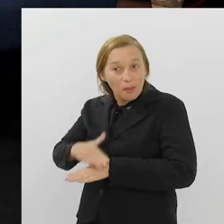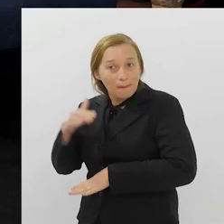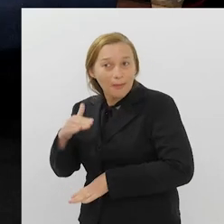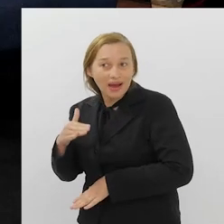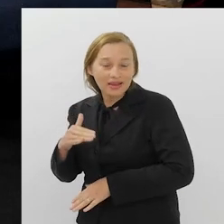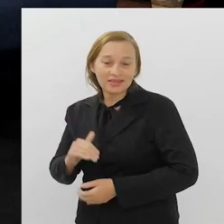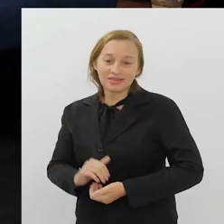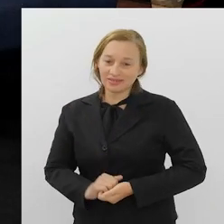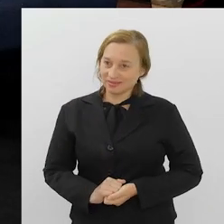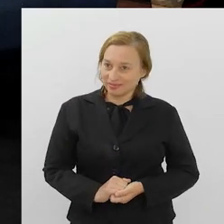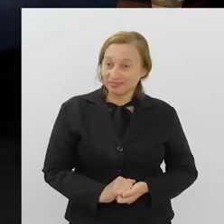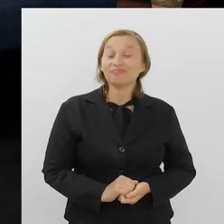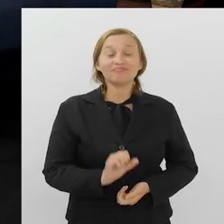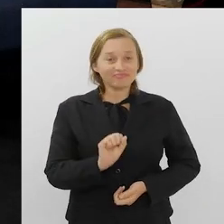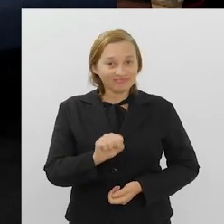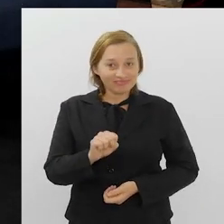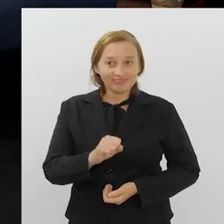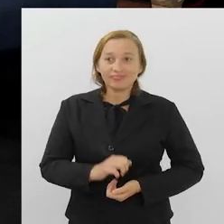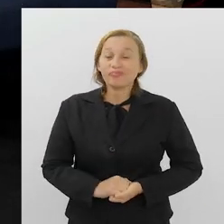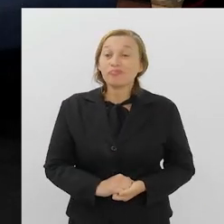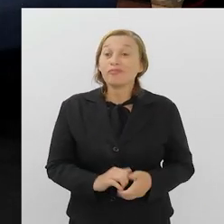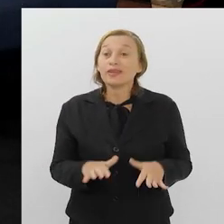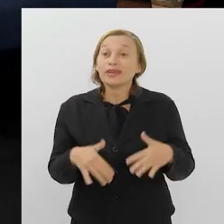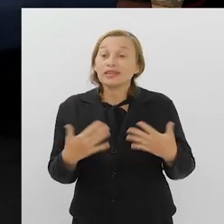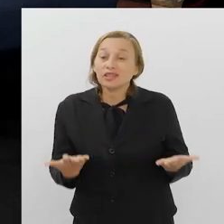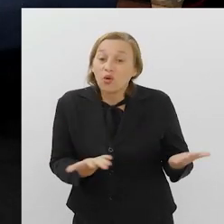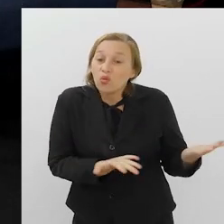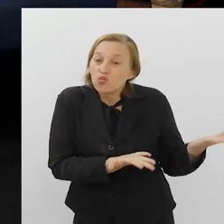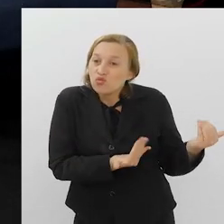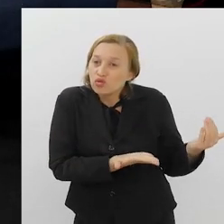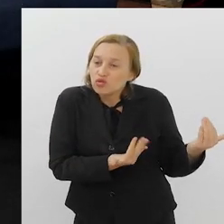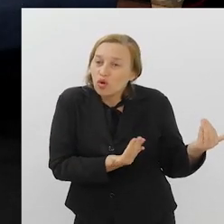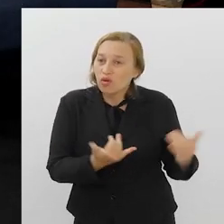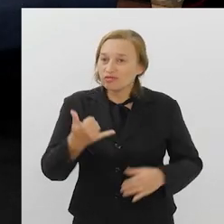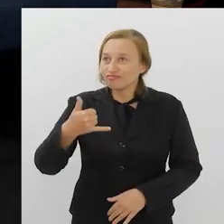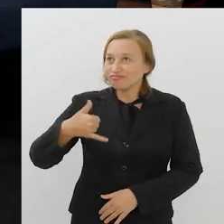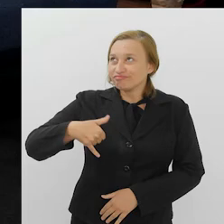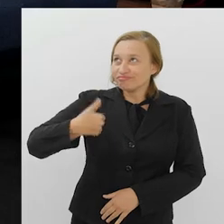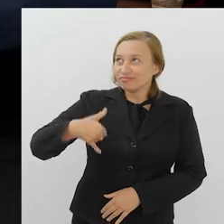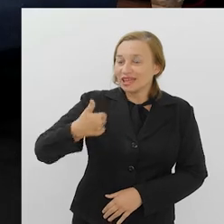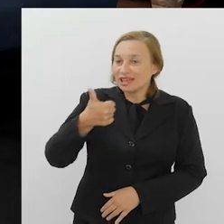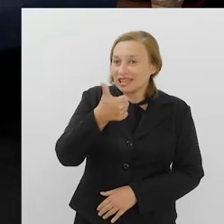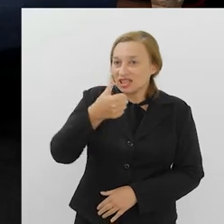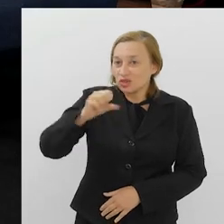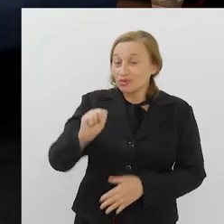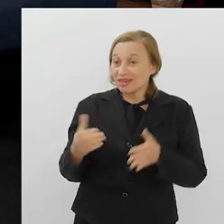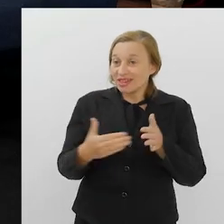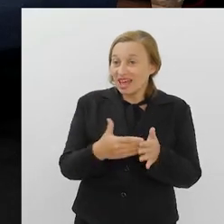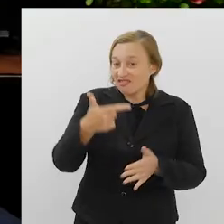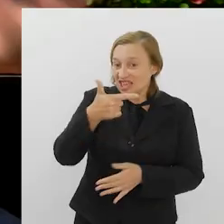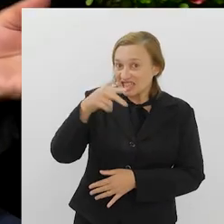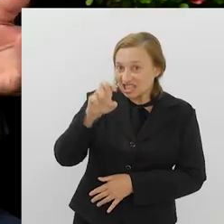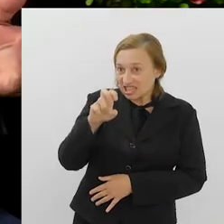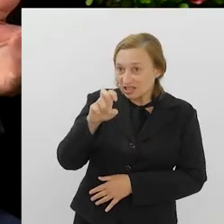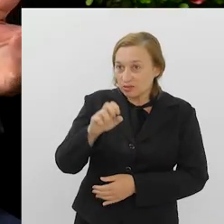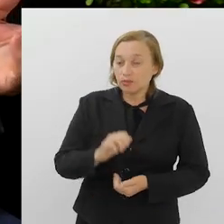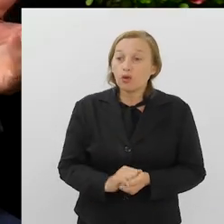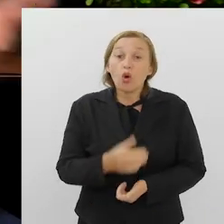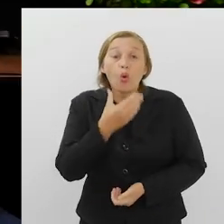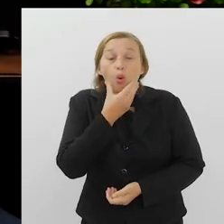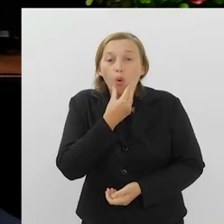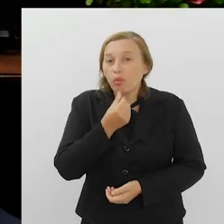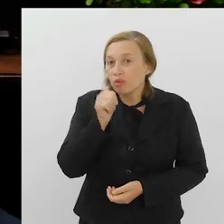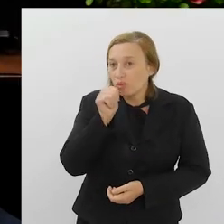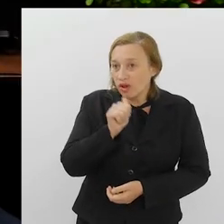sobre esses jovens isso então o jovem a partir dos 18 anos até aos 25 anos tanto os